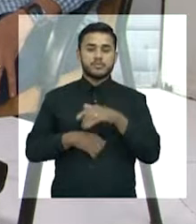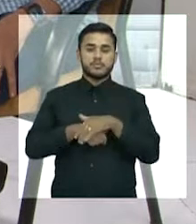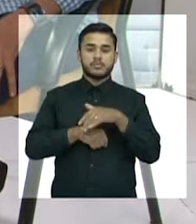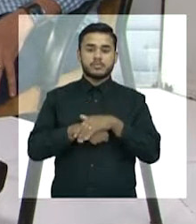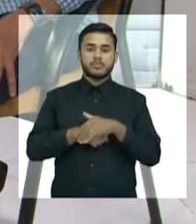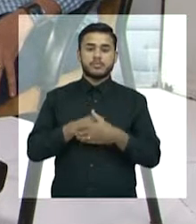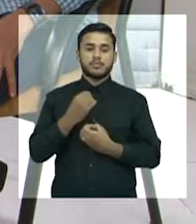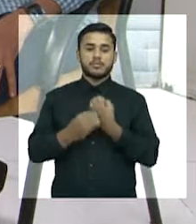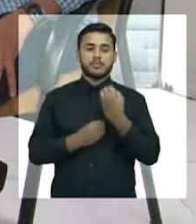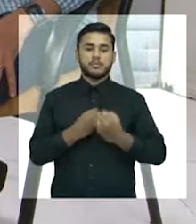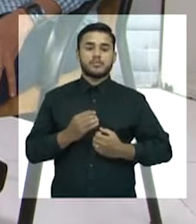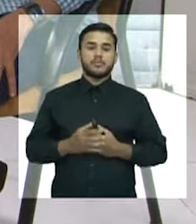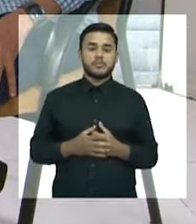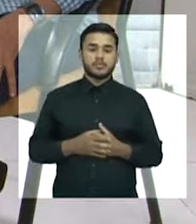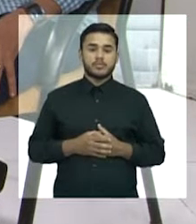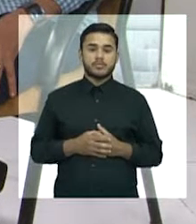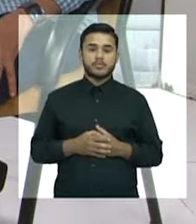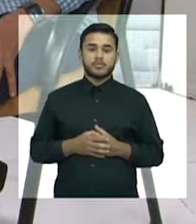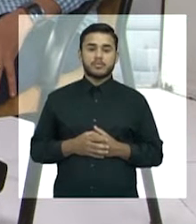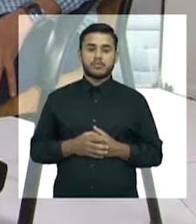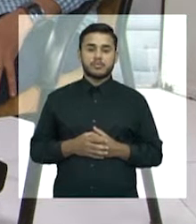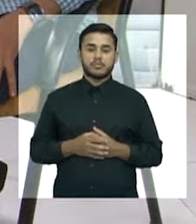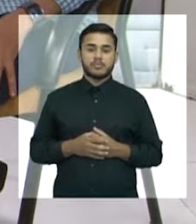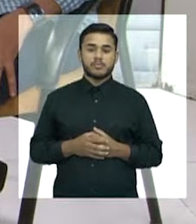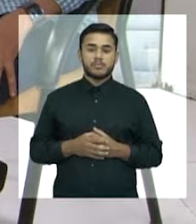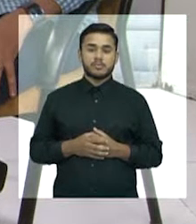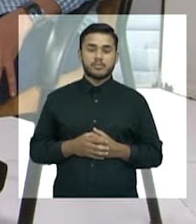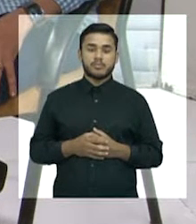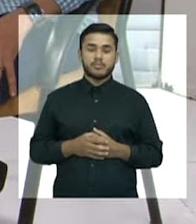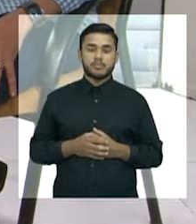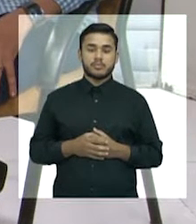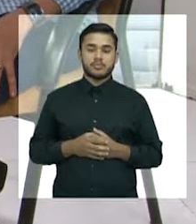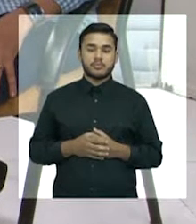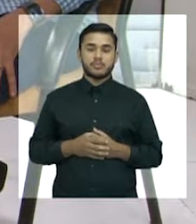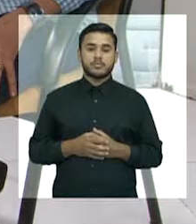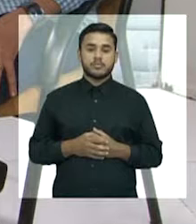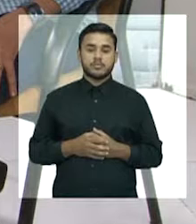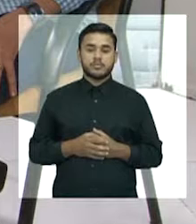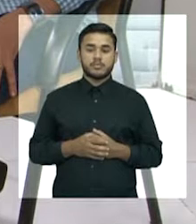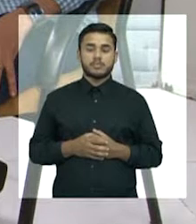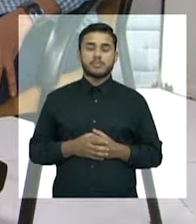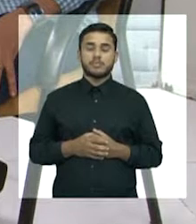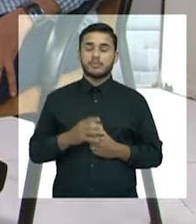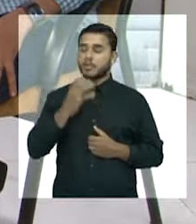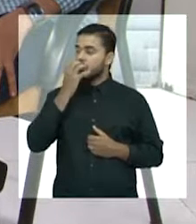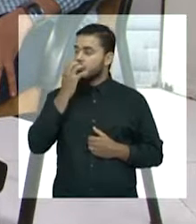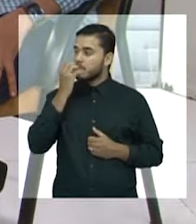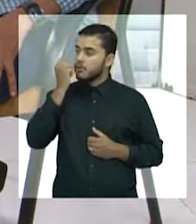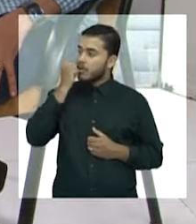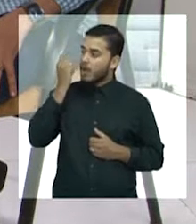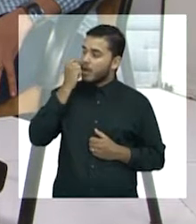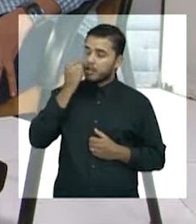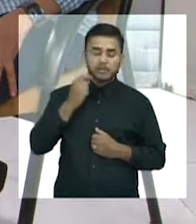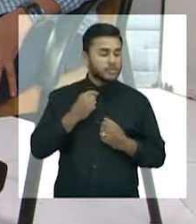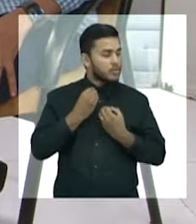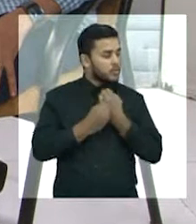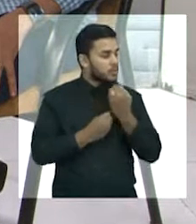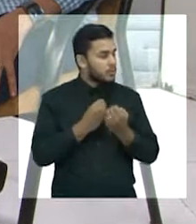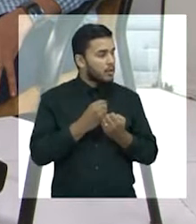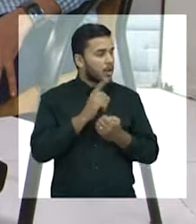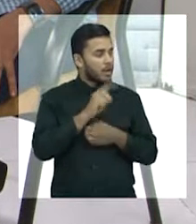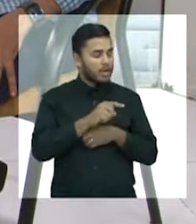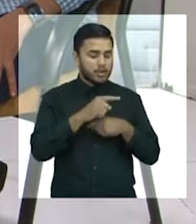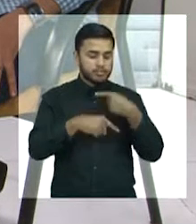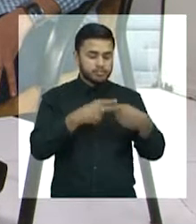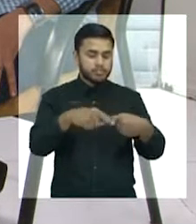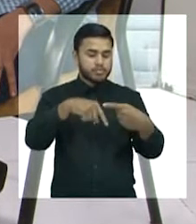rua, existe a castração, né? É apenas um número pequeno, mas já é alguma coisa, né, que está sendo feita para tentar